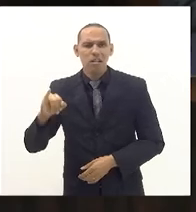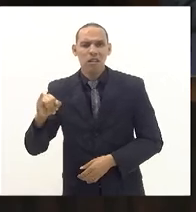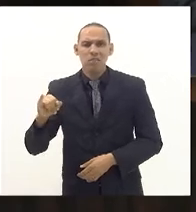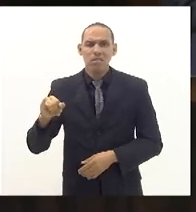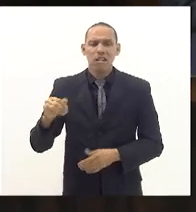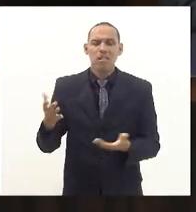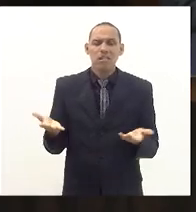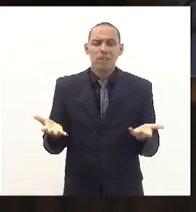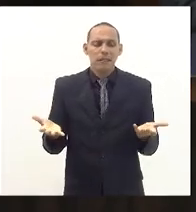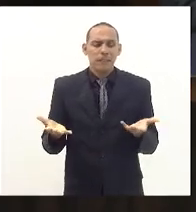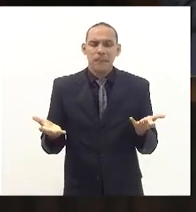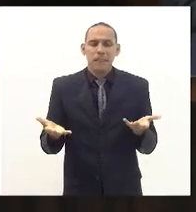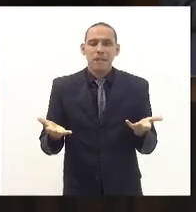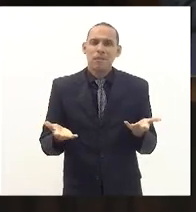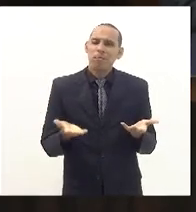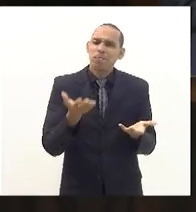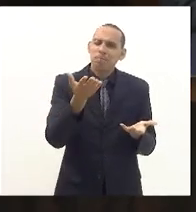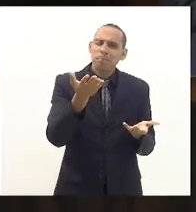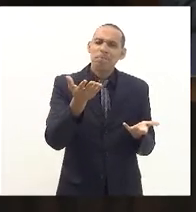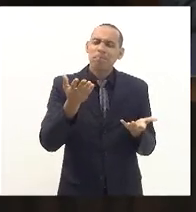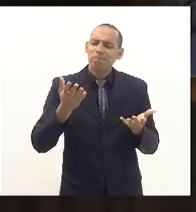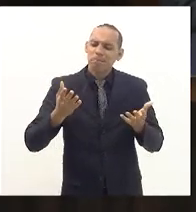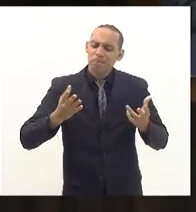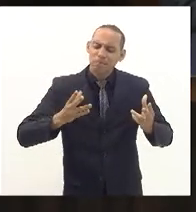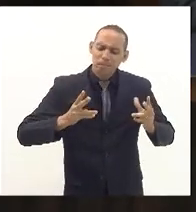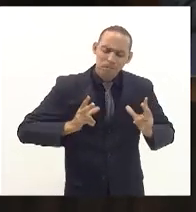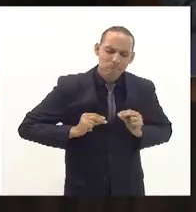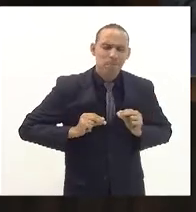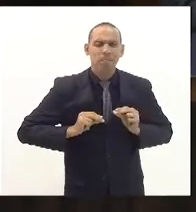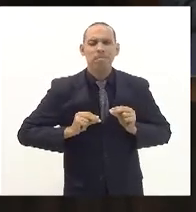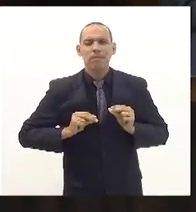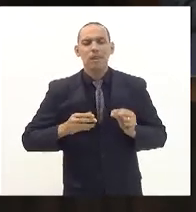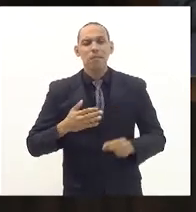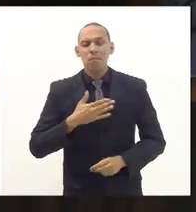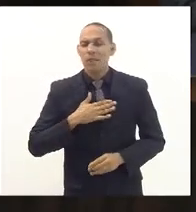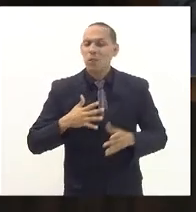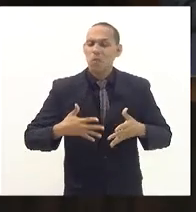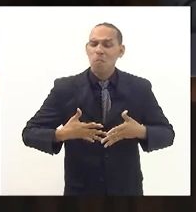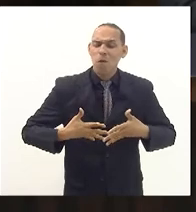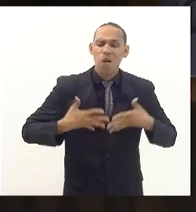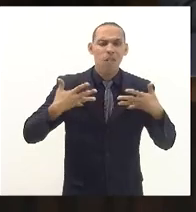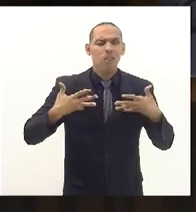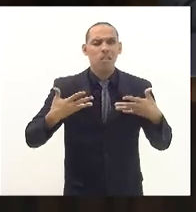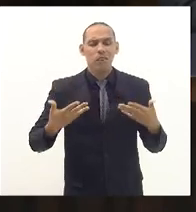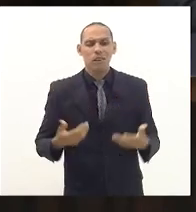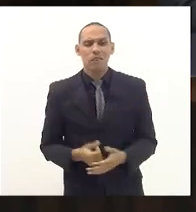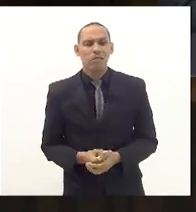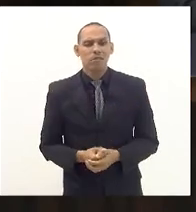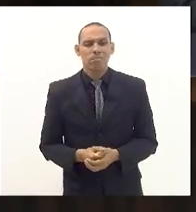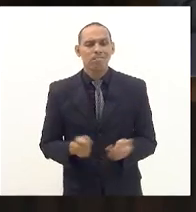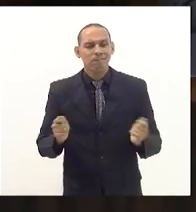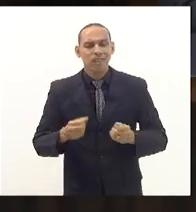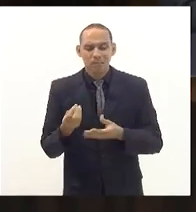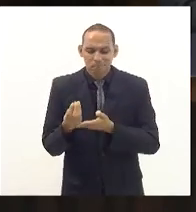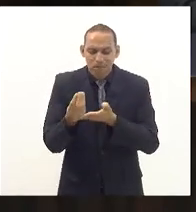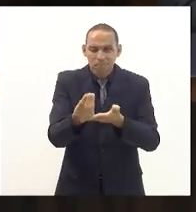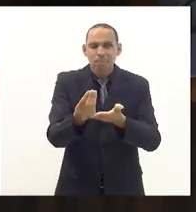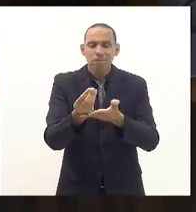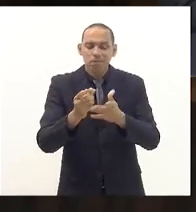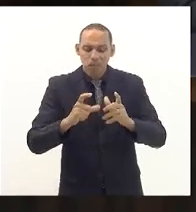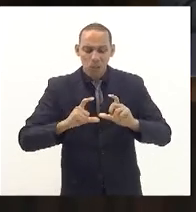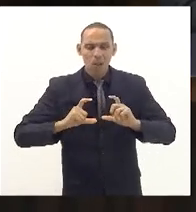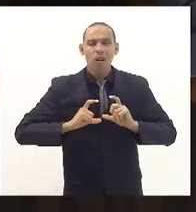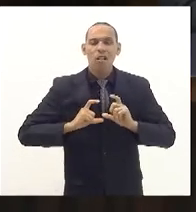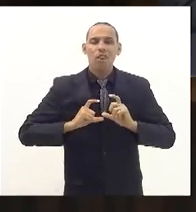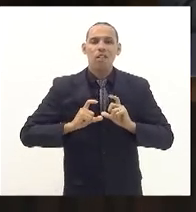tão senhor Mais que merecido e para mim é uma honra poder o autorga Medalha